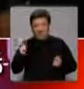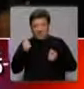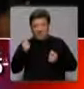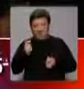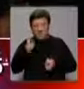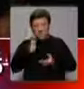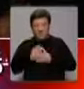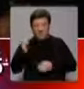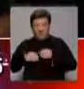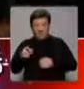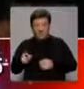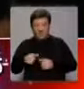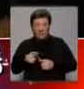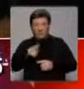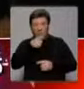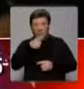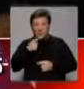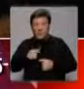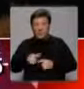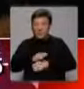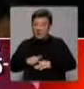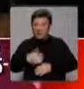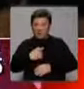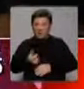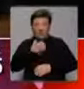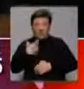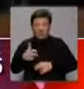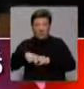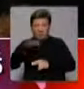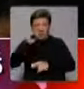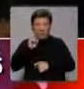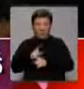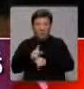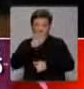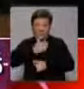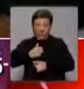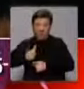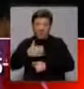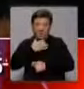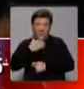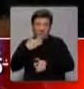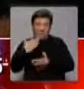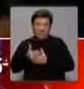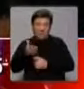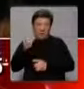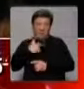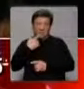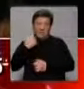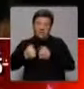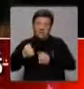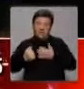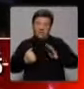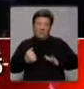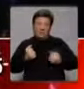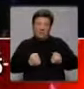das últimas eleições Prometeram acabar com a austeridade e estão agora no governo e continuaram a praticar austeridade que condenavam quando estavam na